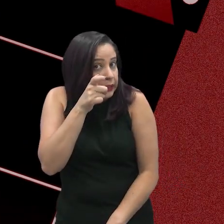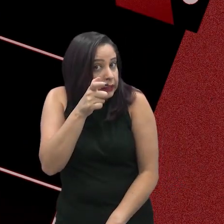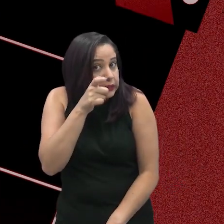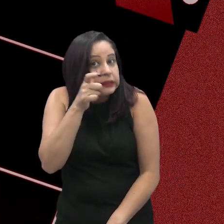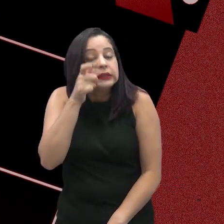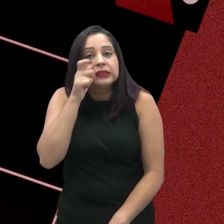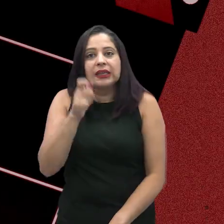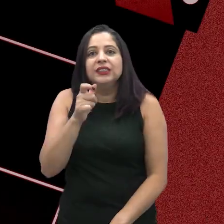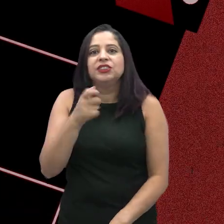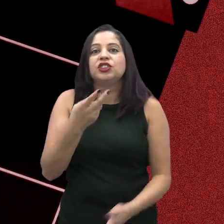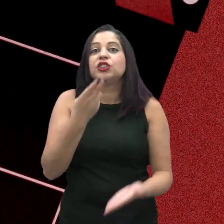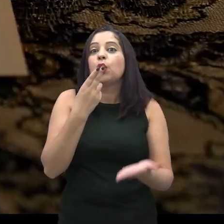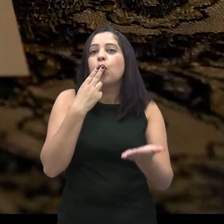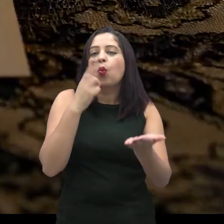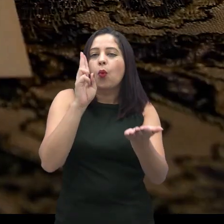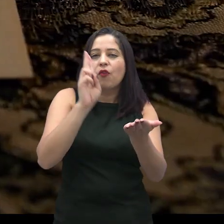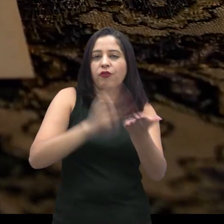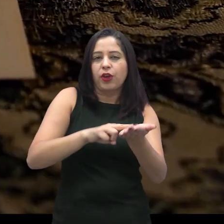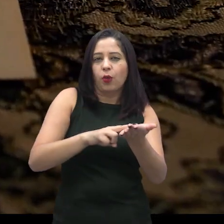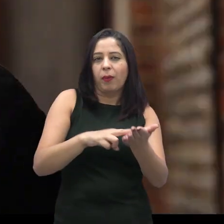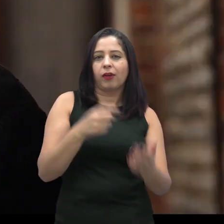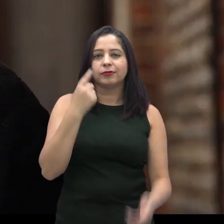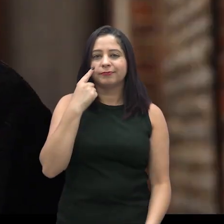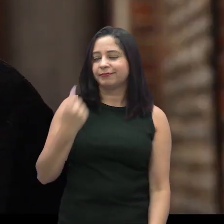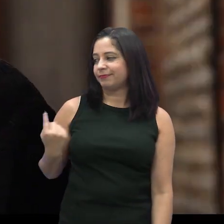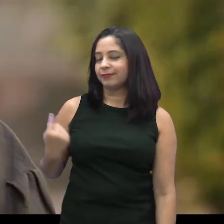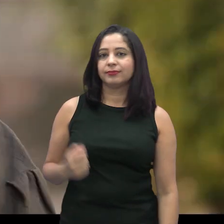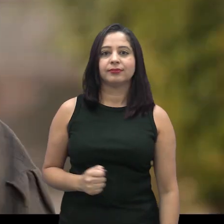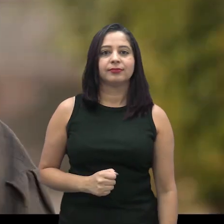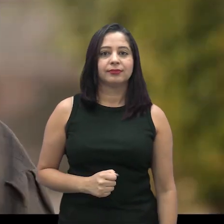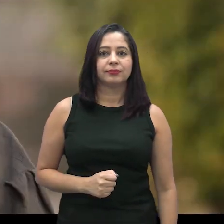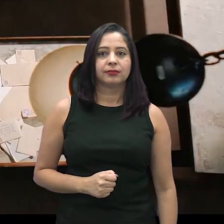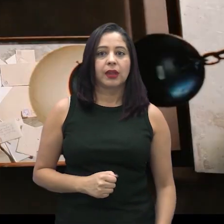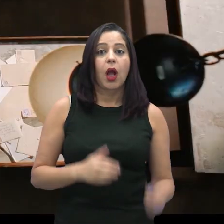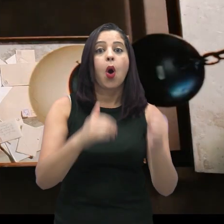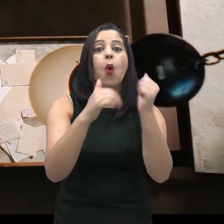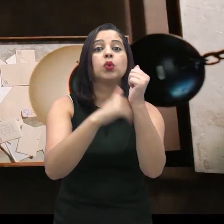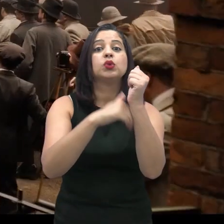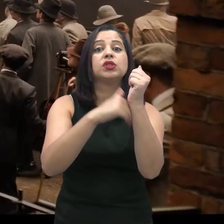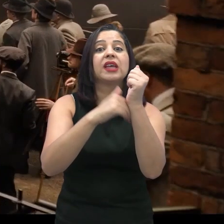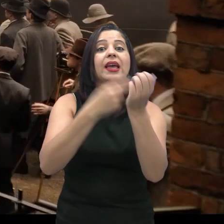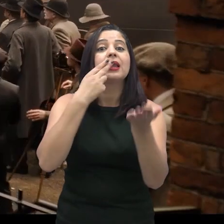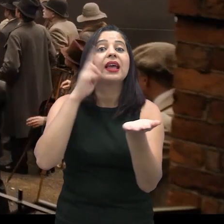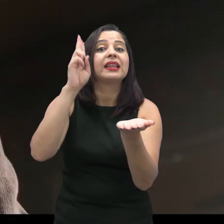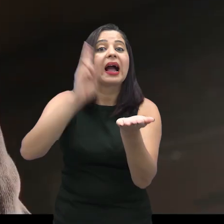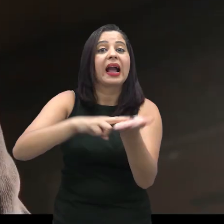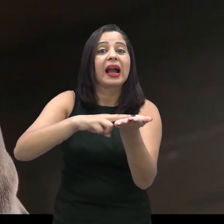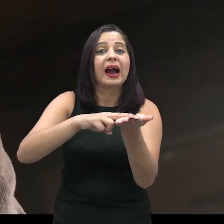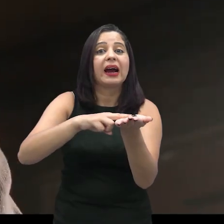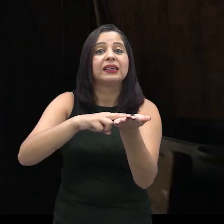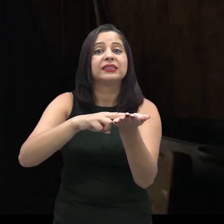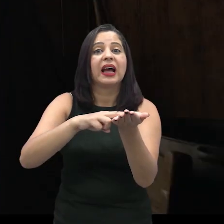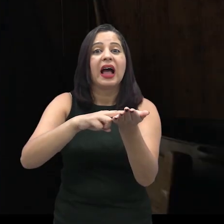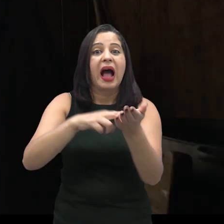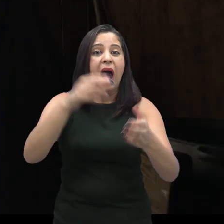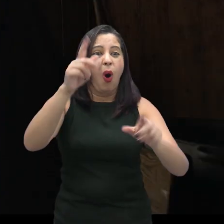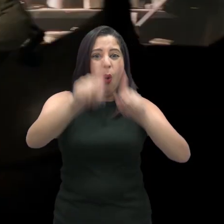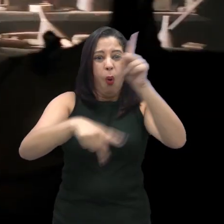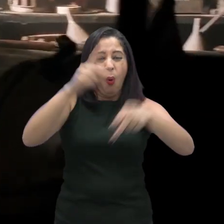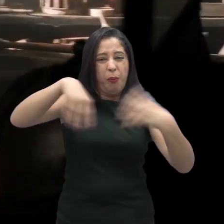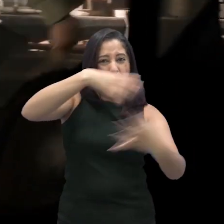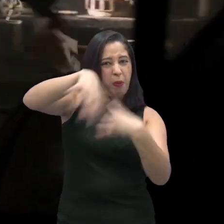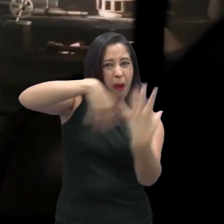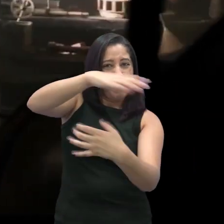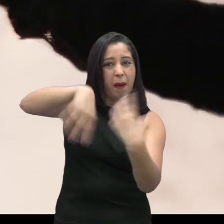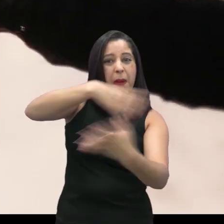Pequenas Cartas Obscenas. The mystery of the obscene little Hampton letter is causing widespread distress across